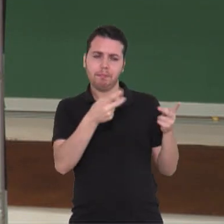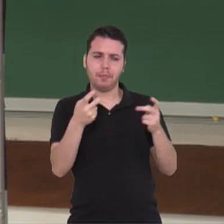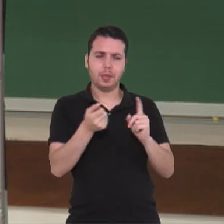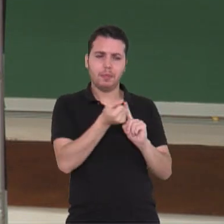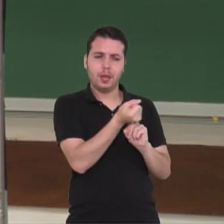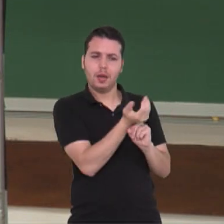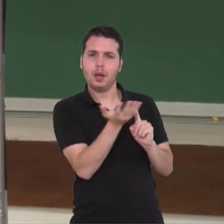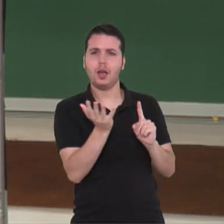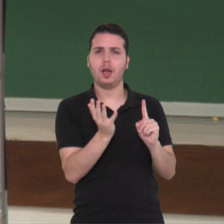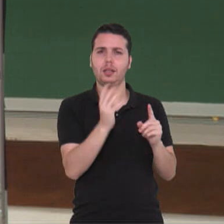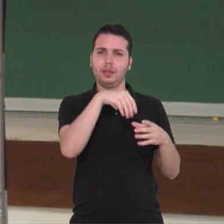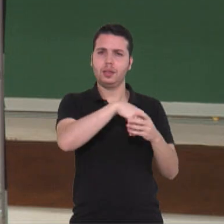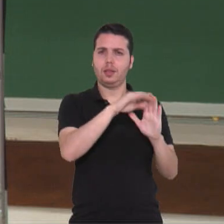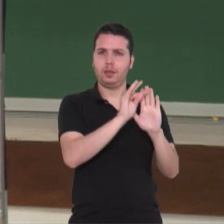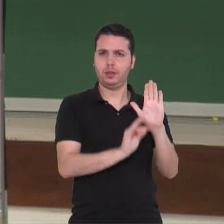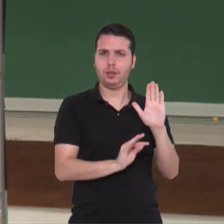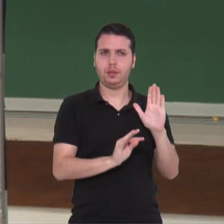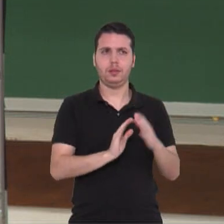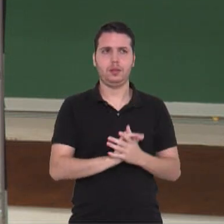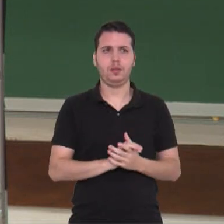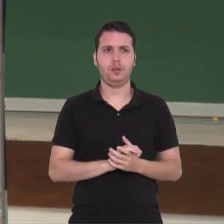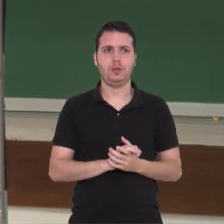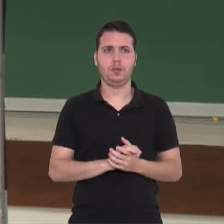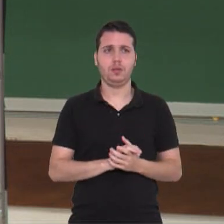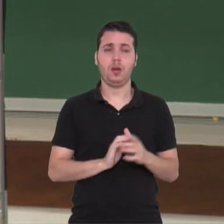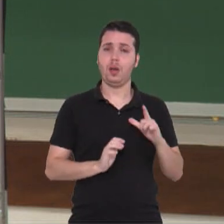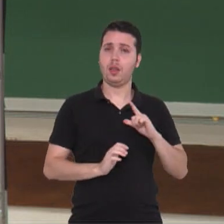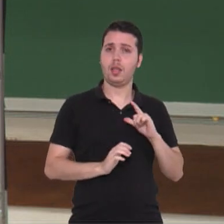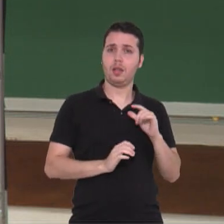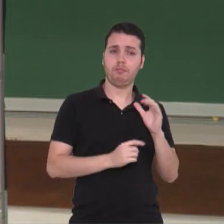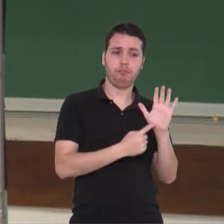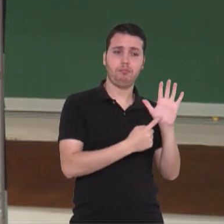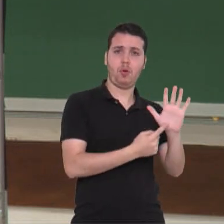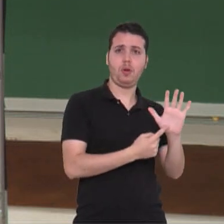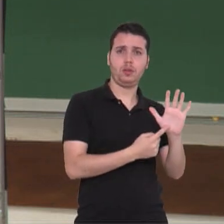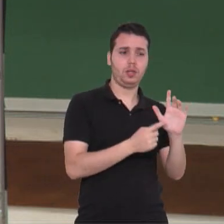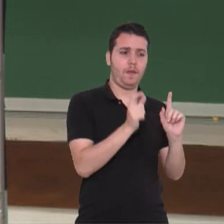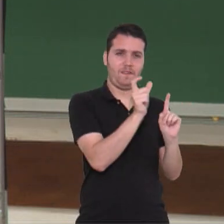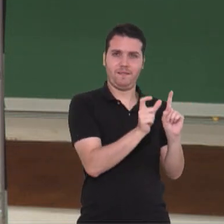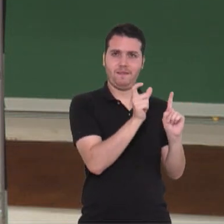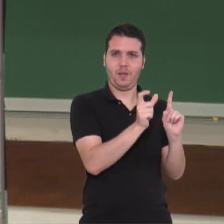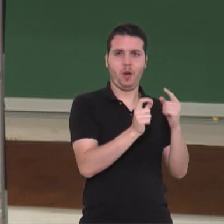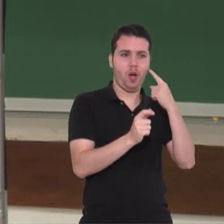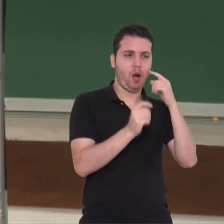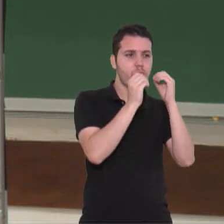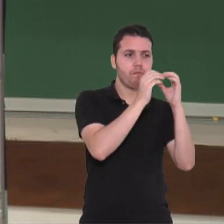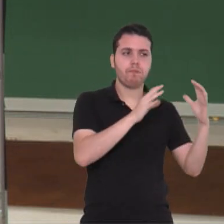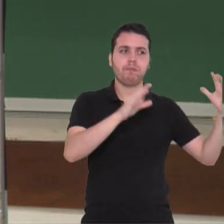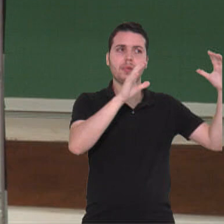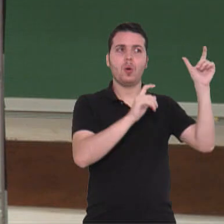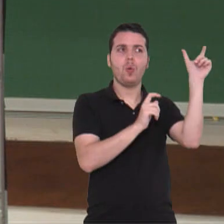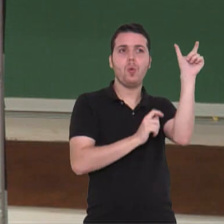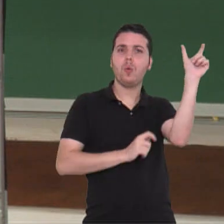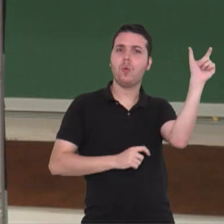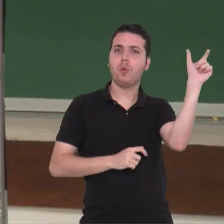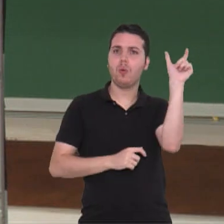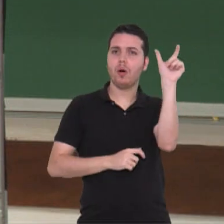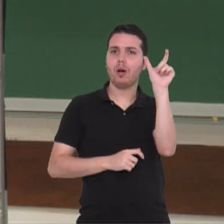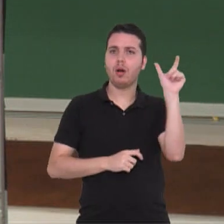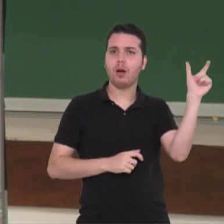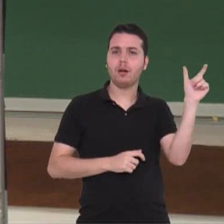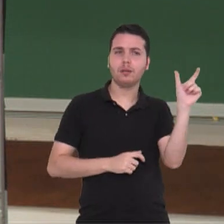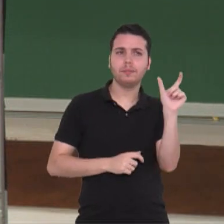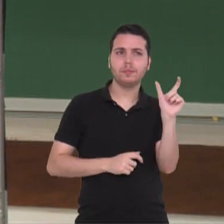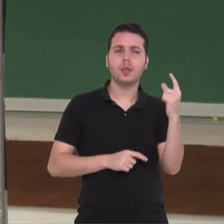compreender. Então aqui tem um exemplo de uma verbal e de uma não verbal. Na verbal, a Mônica falando, mas por que você não quer